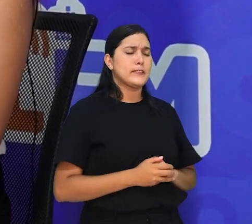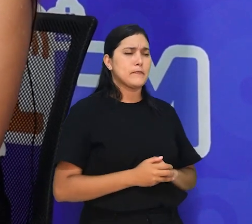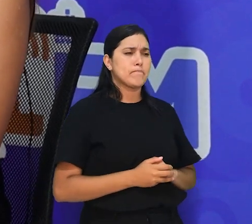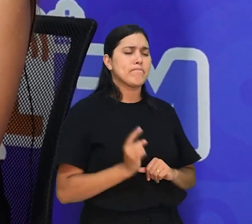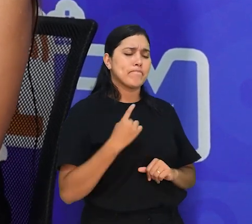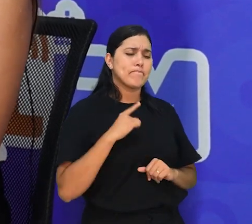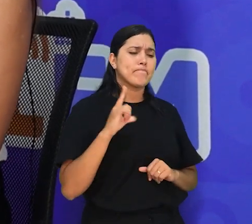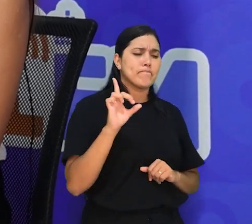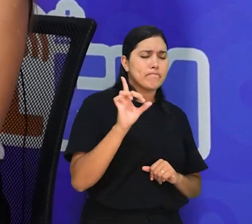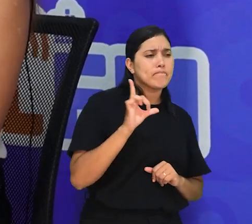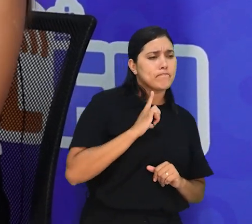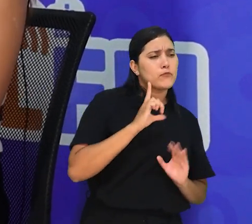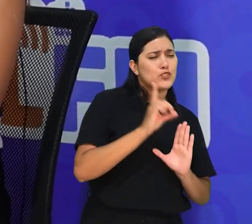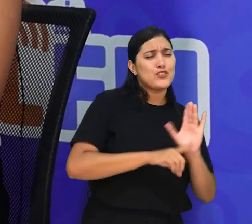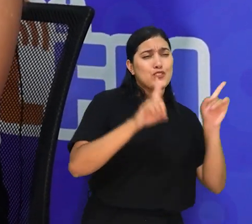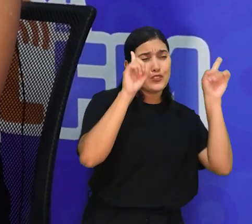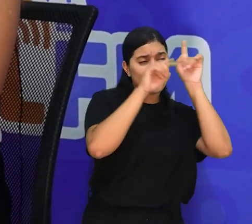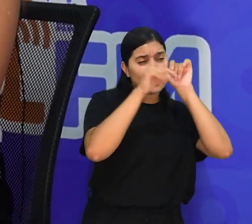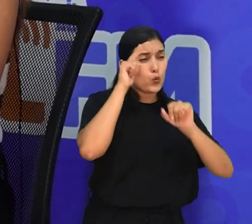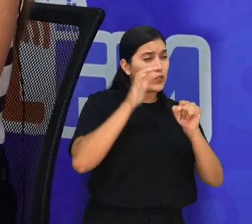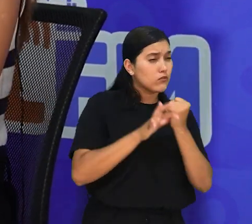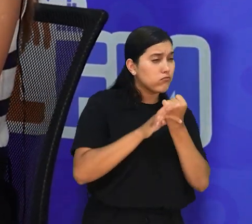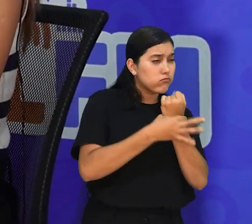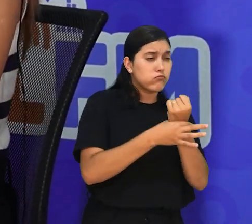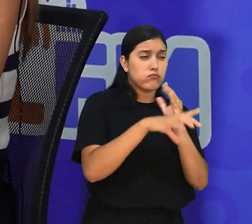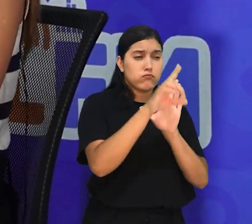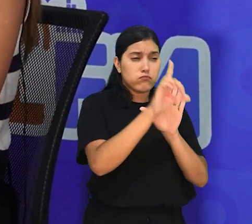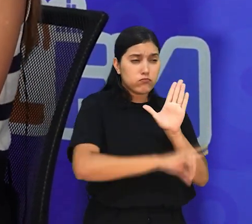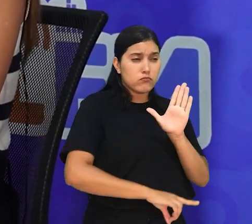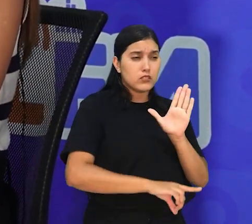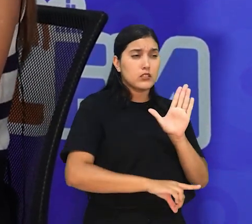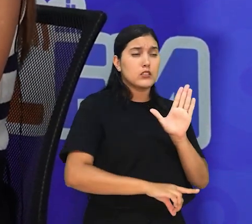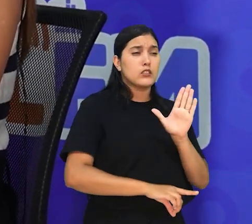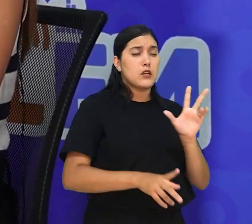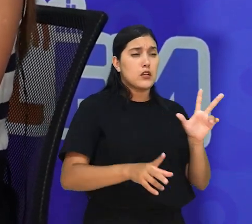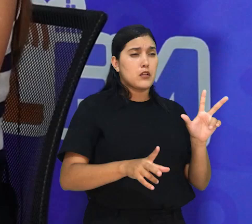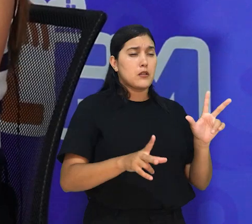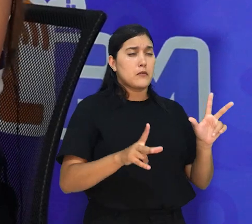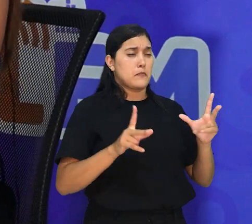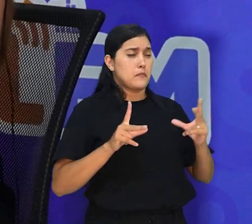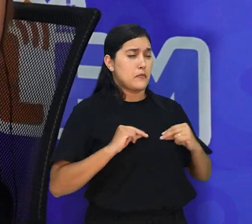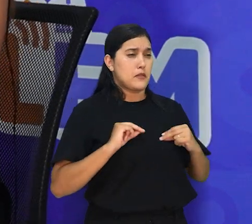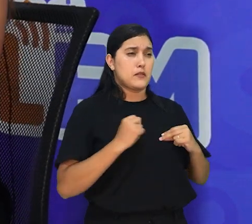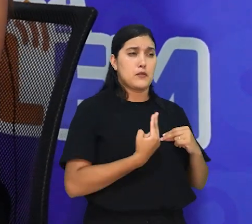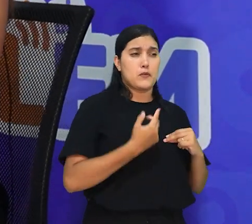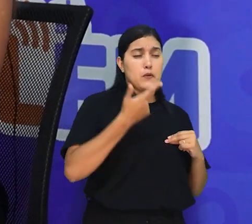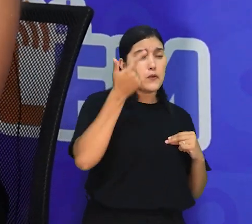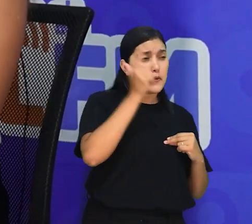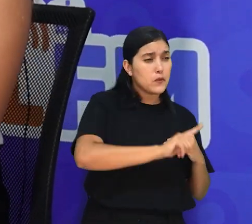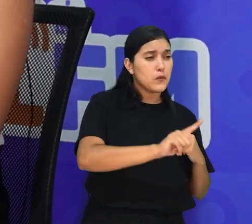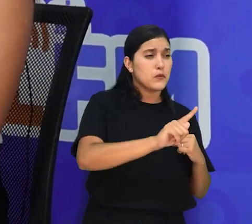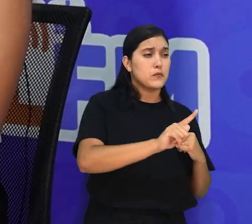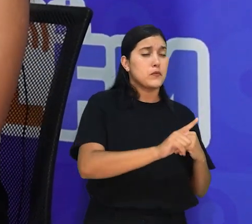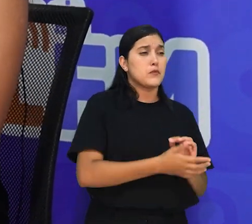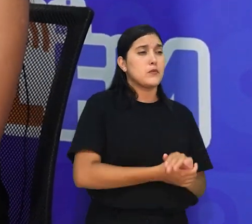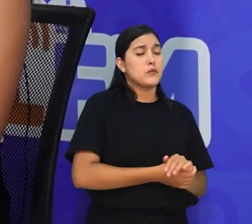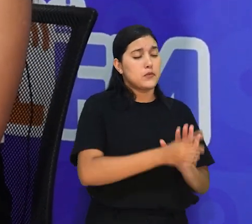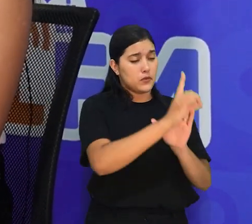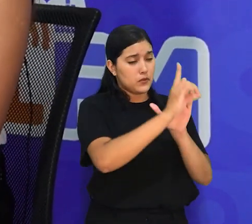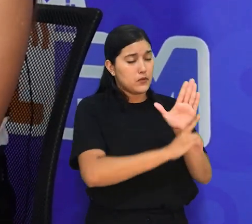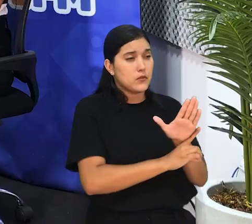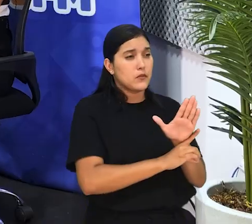elas utilizam, né? É muito difícil conseguir realmente merecer ou conquistar os